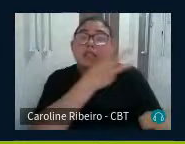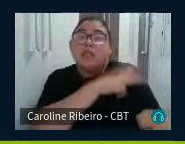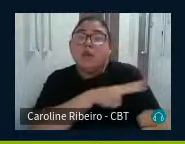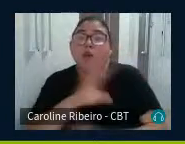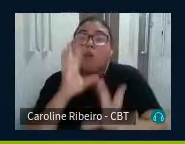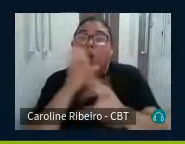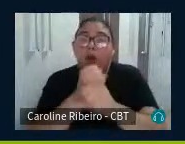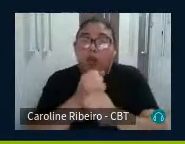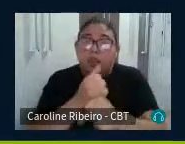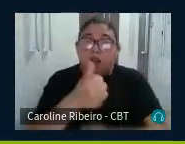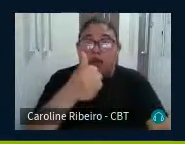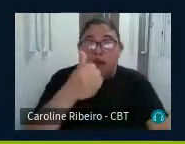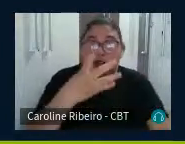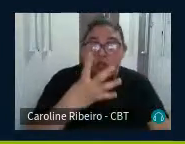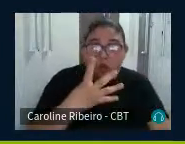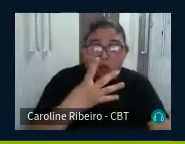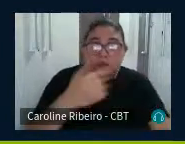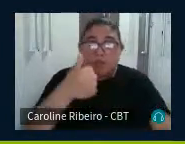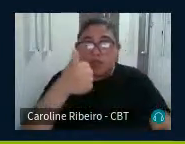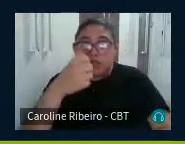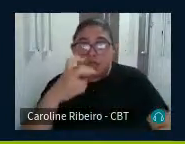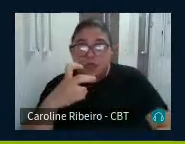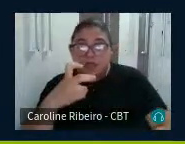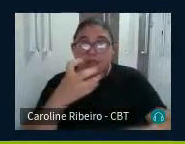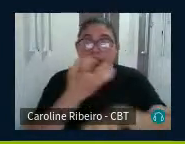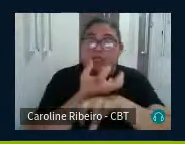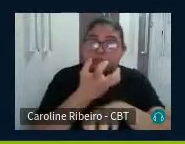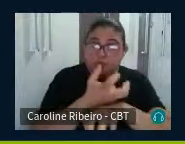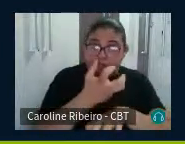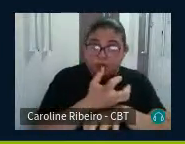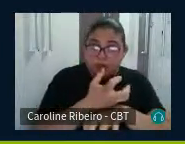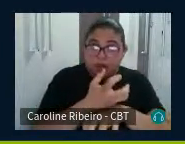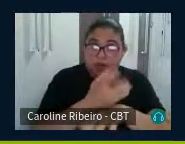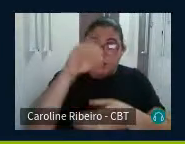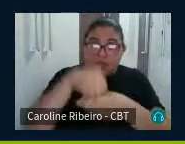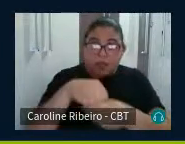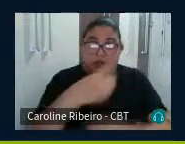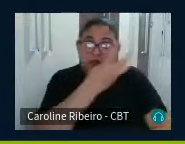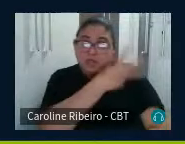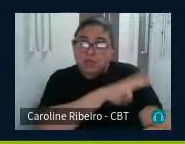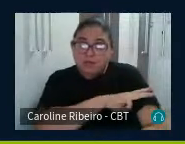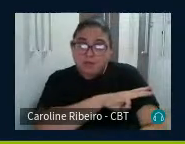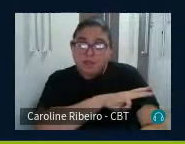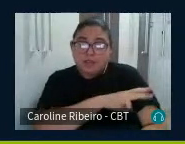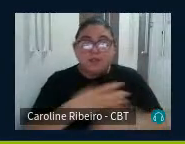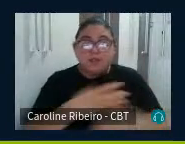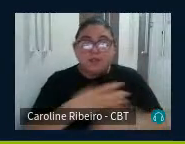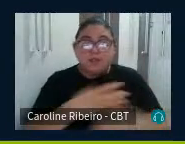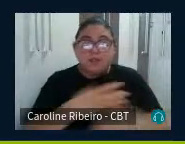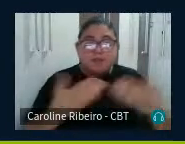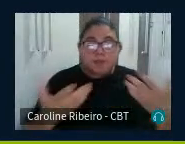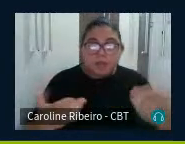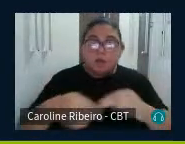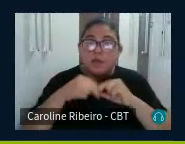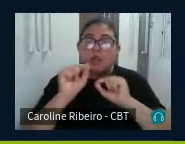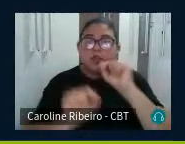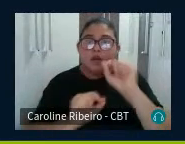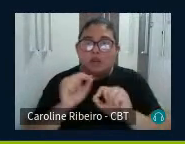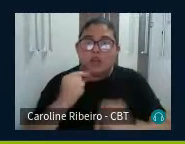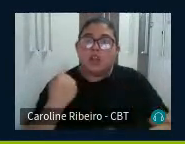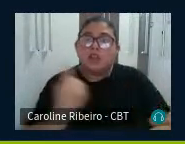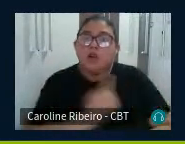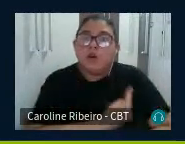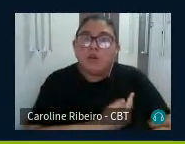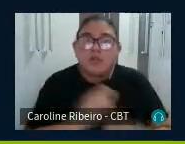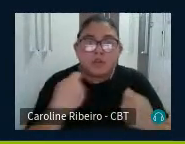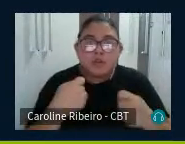a 15 disciplinas? Então, assim, é essa questão que a gente tem que trabalhar de uma forma